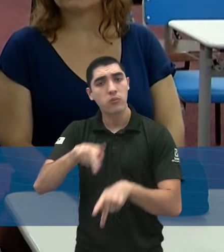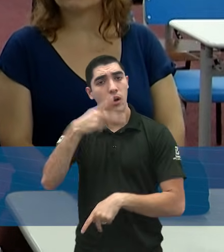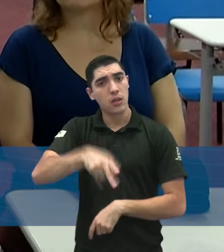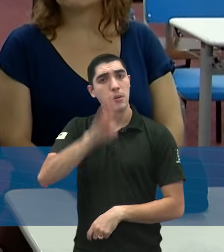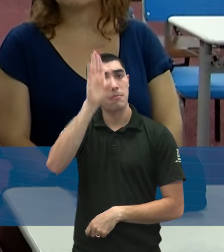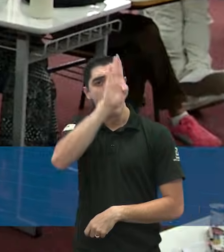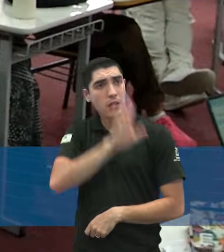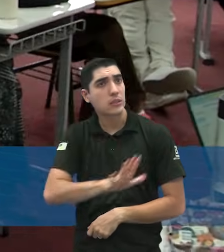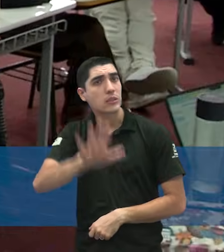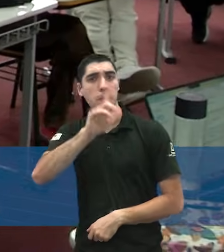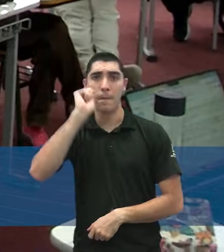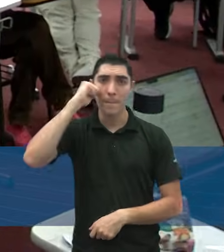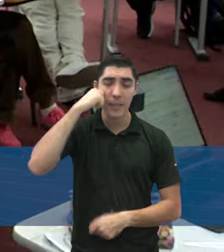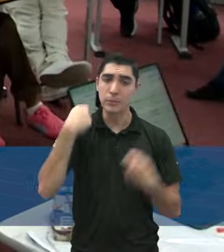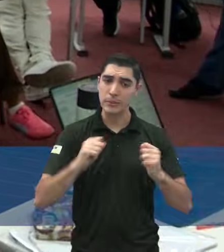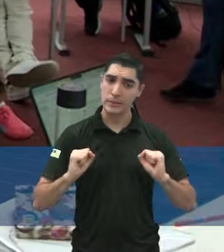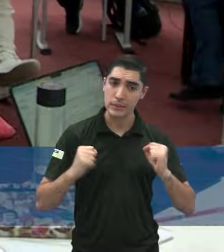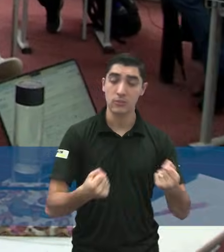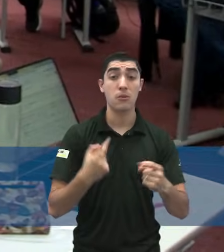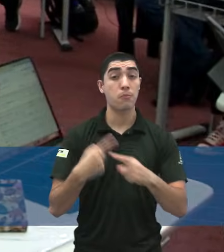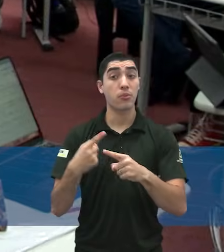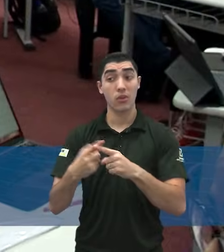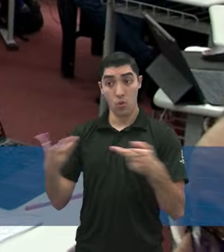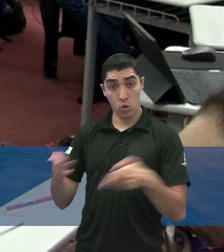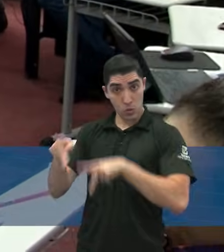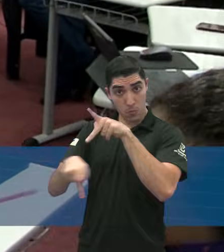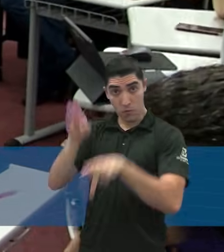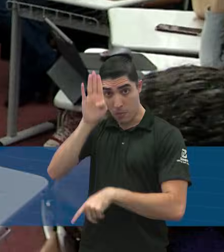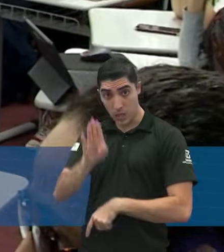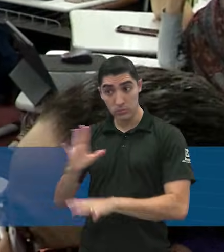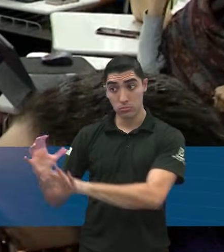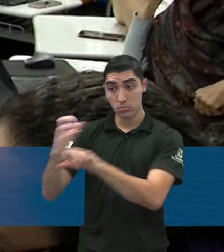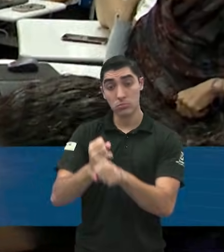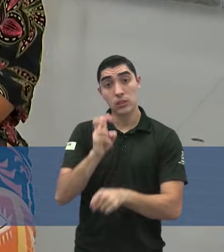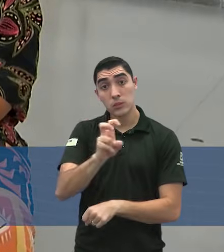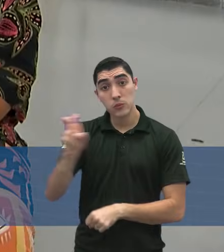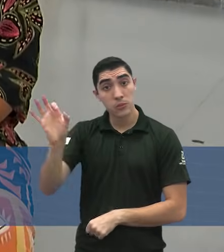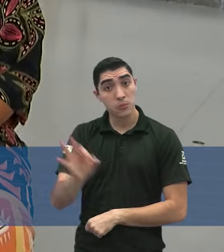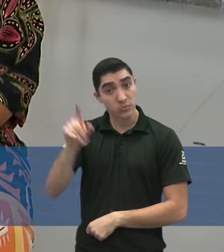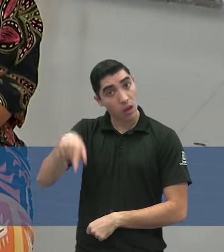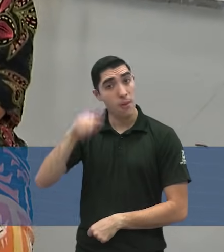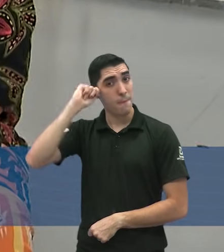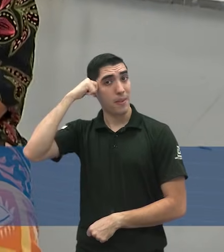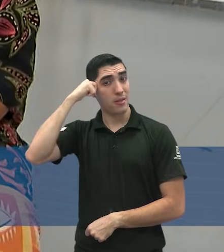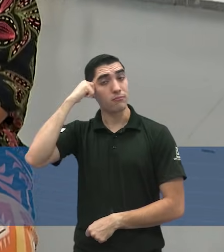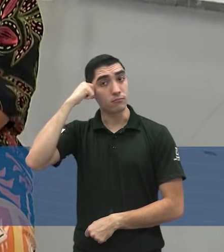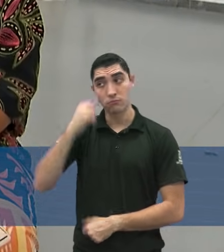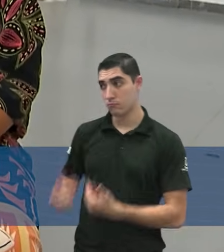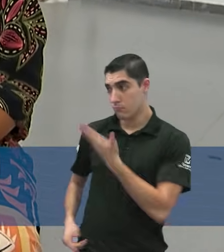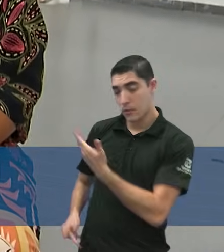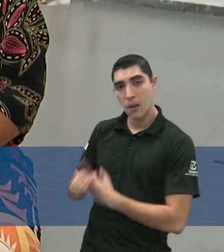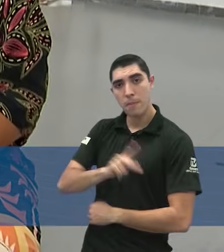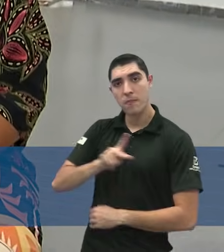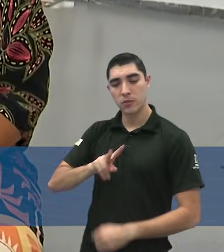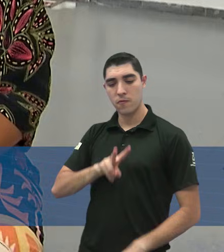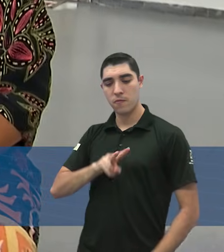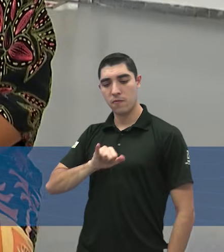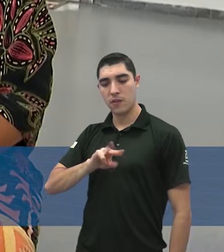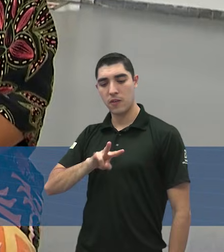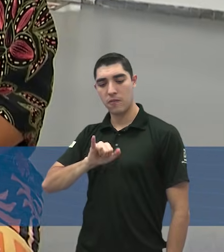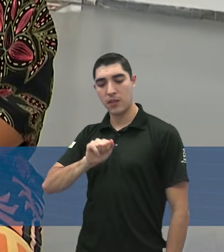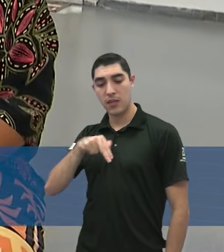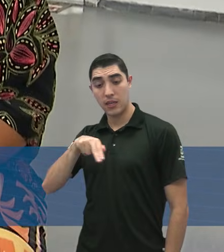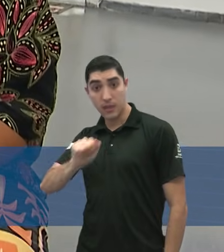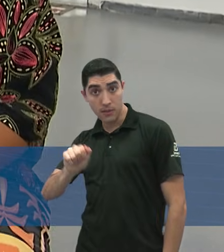no país, que hoje é de 55% dos brasileiros. A professora e pesquisadora Viviana